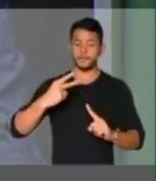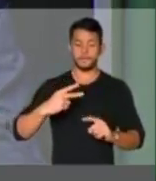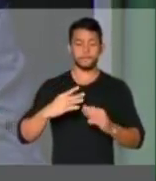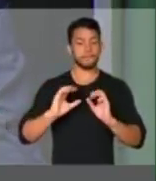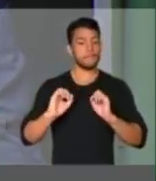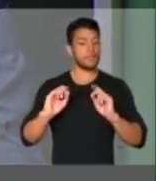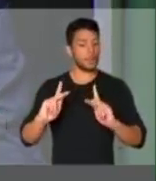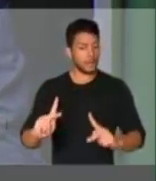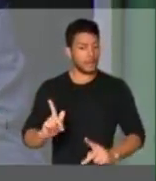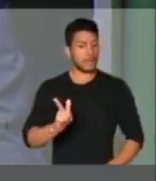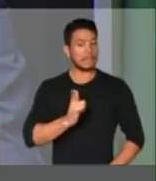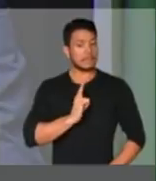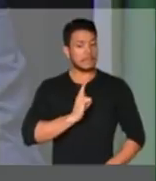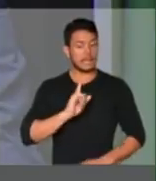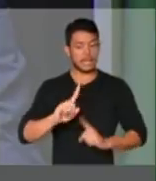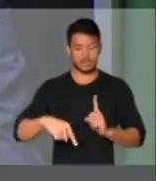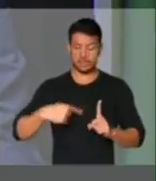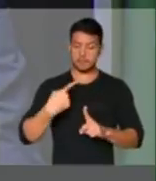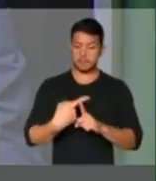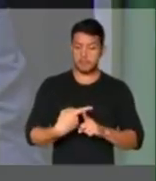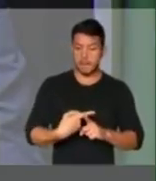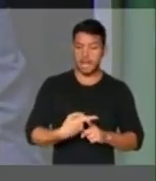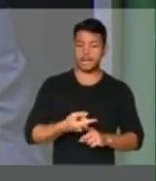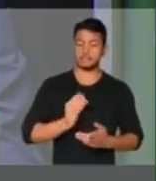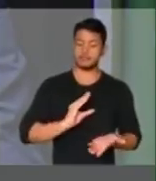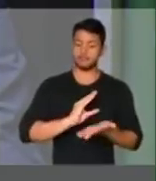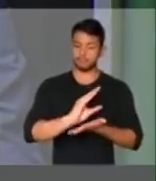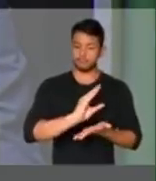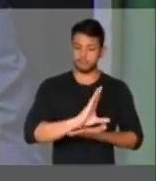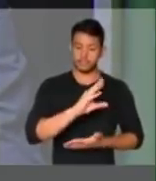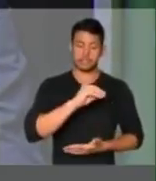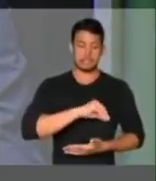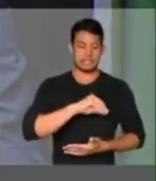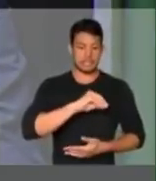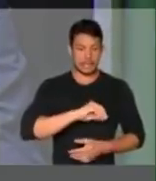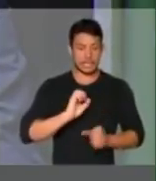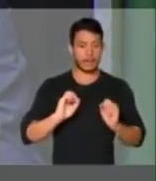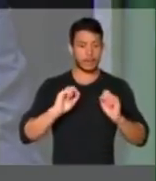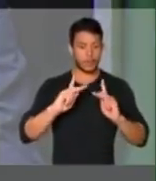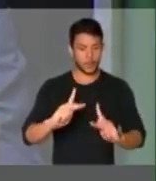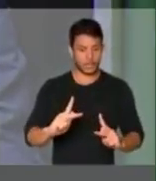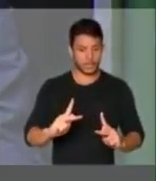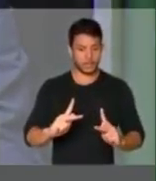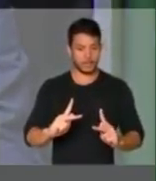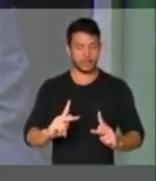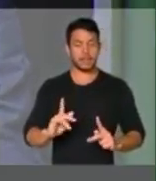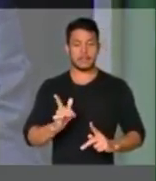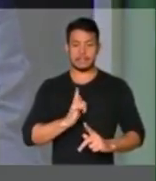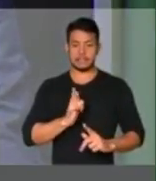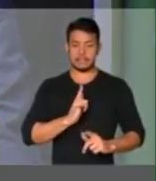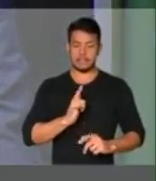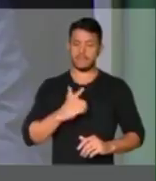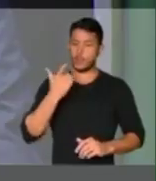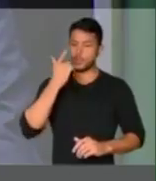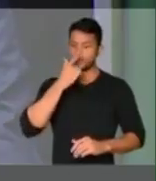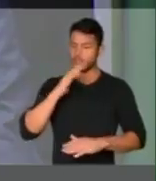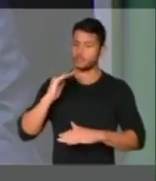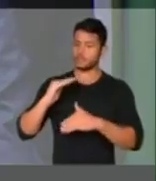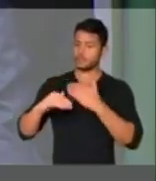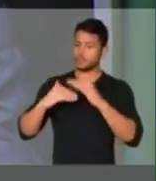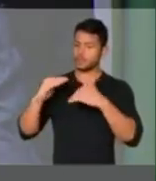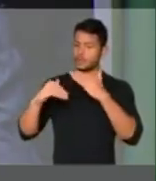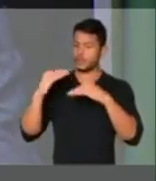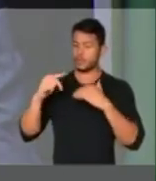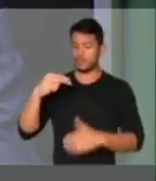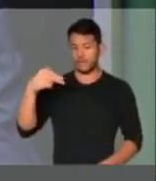de repasses do governo federal, que penalizou os outros estados em detrimento de interesses políticos para desenvolver um crescimento